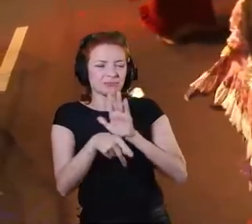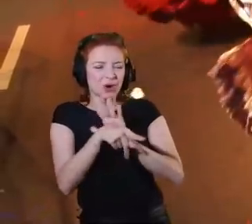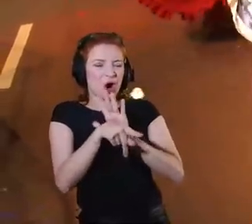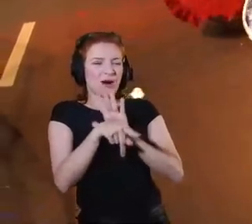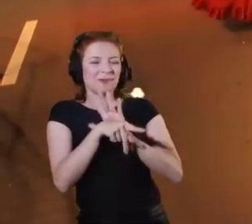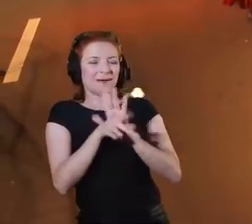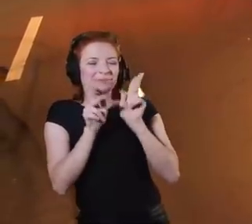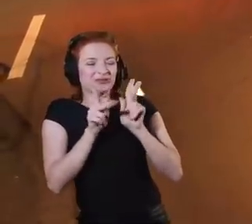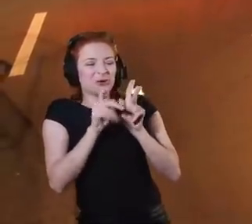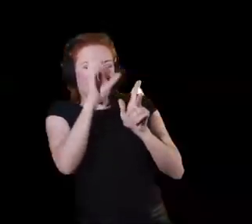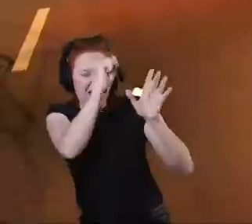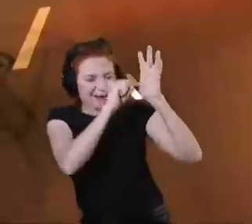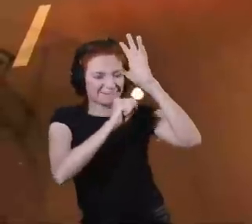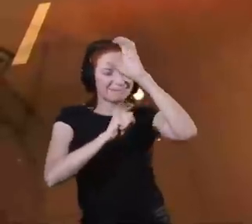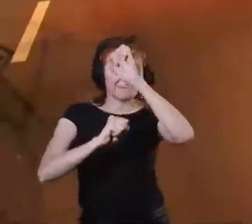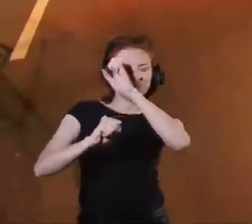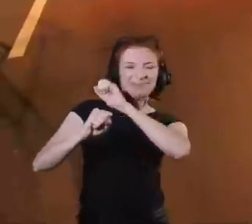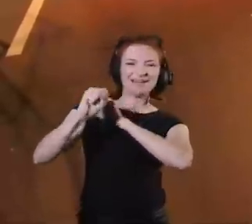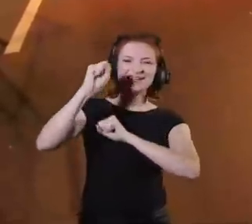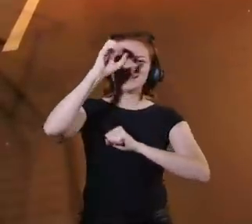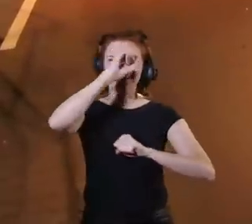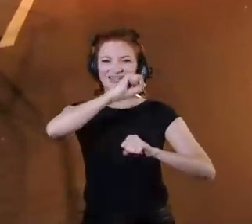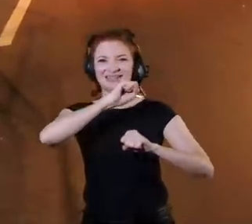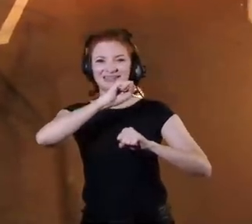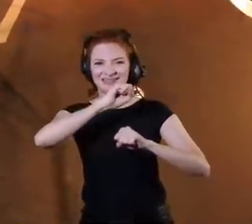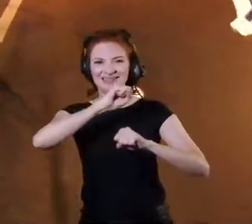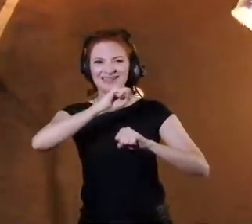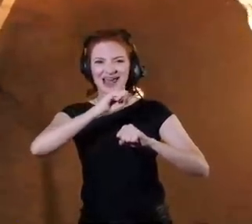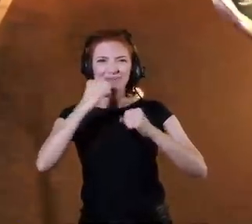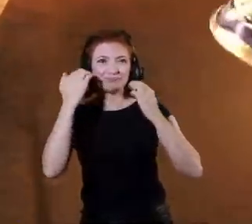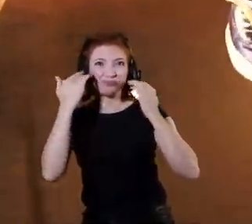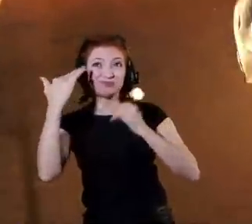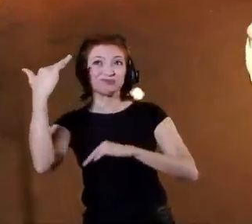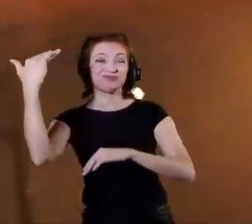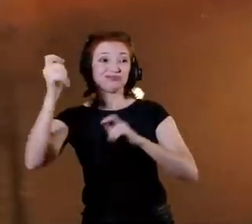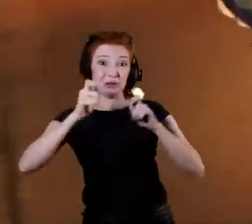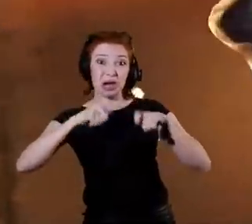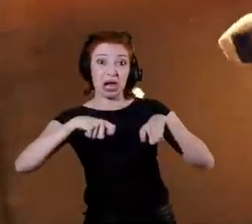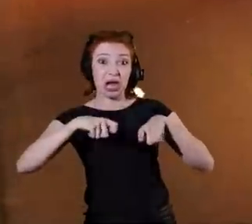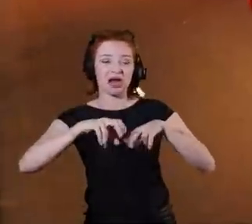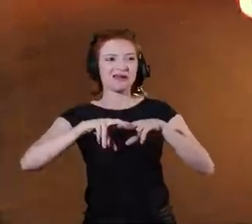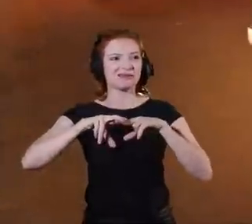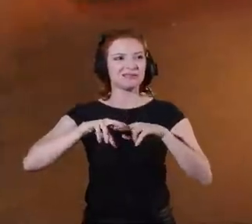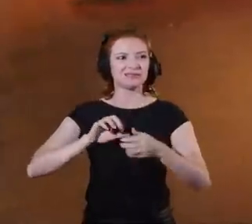A arte vai onde a vida não consegue ir. E a gente vê as representações